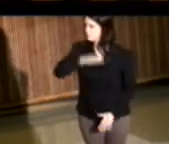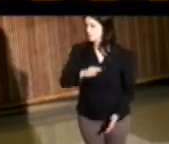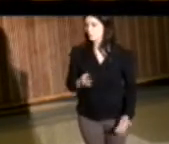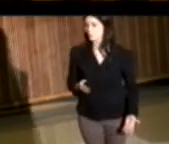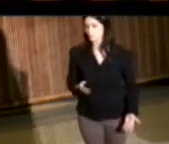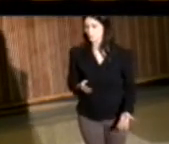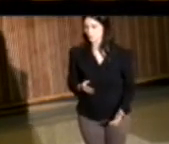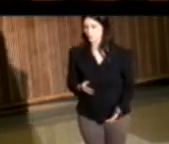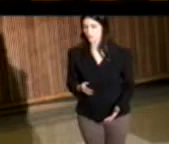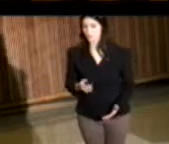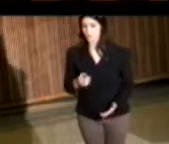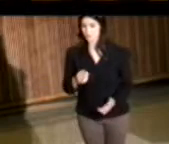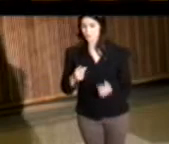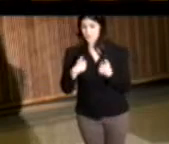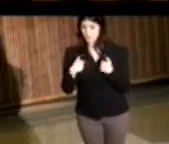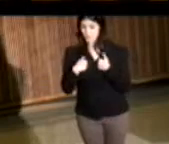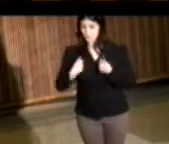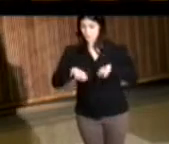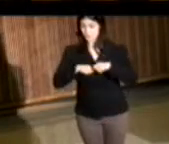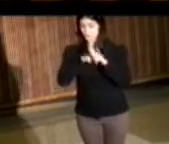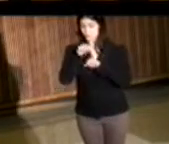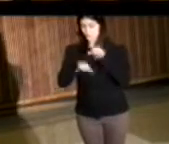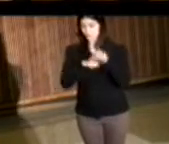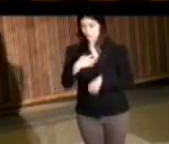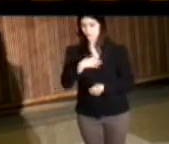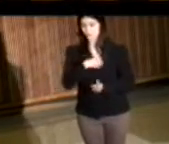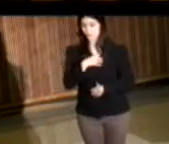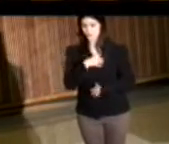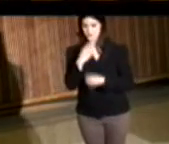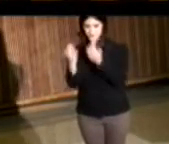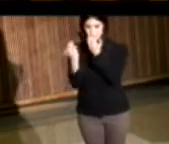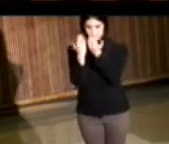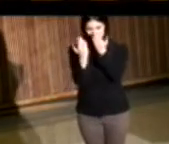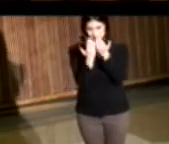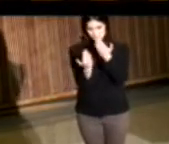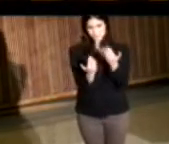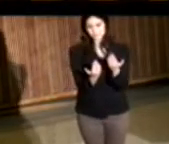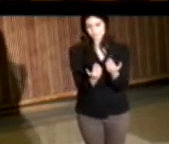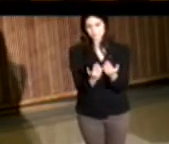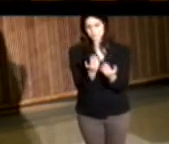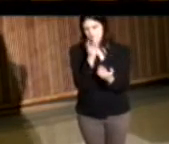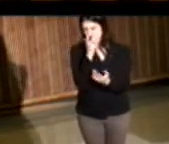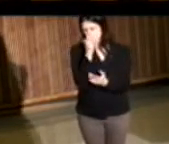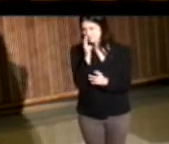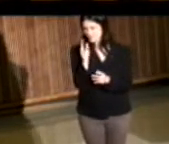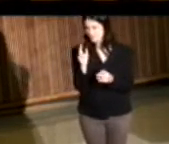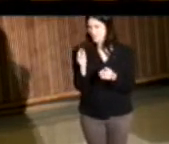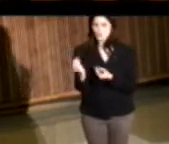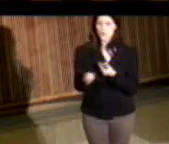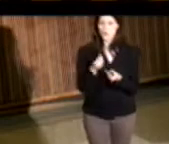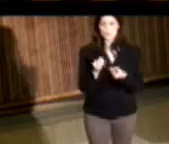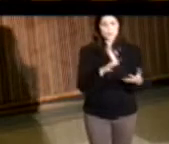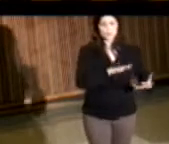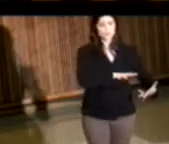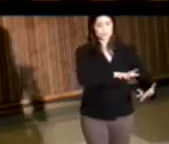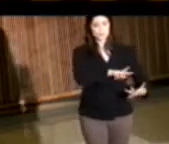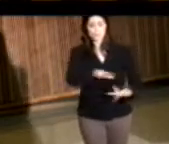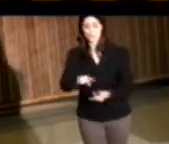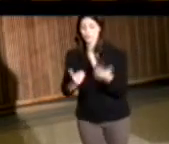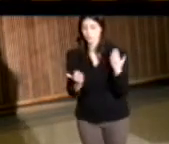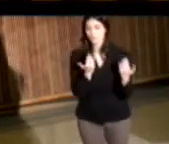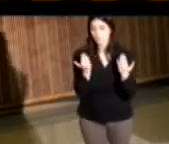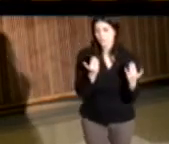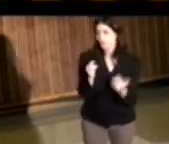o critério. E qual é o critério? Qual é o critério, então, de